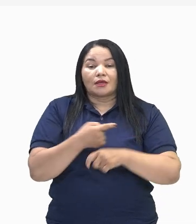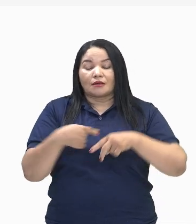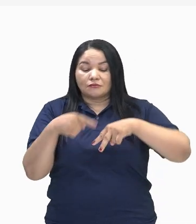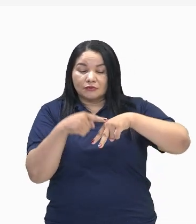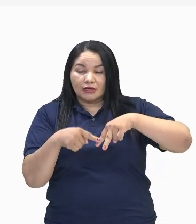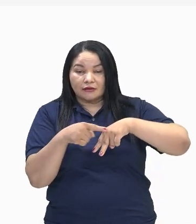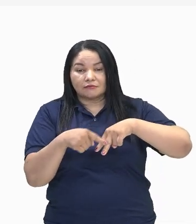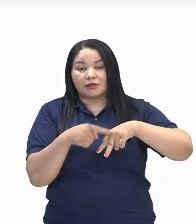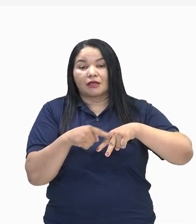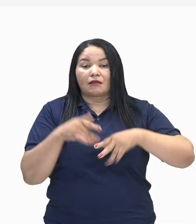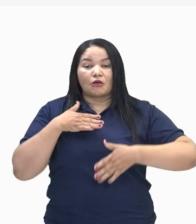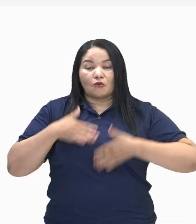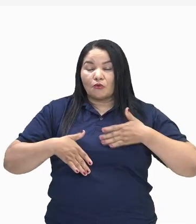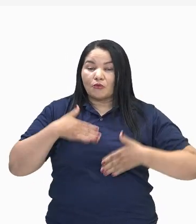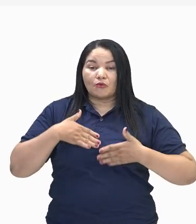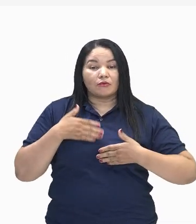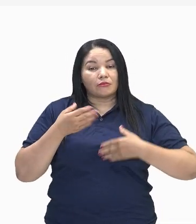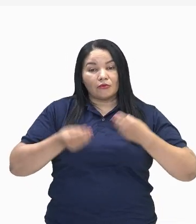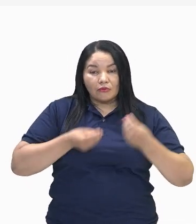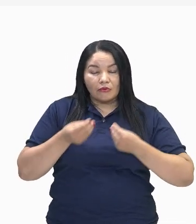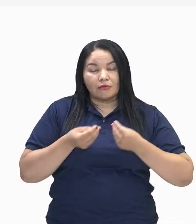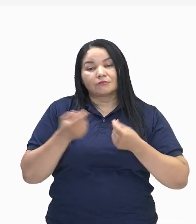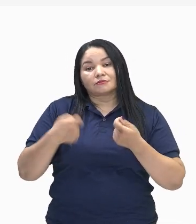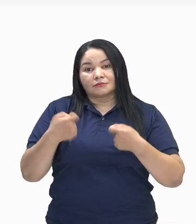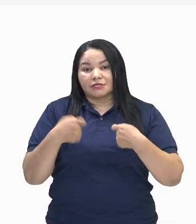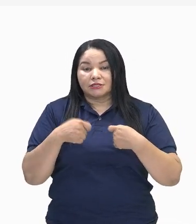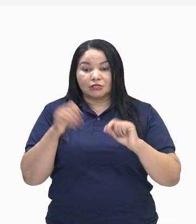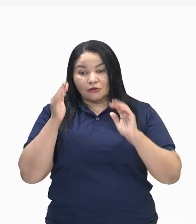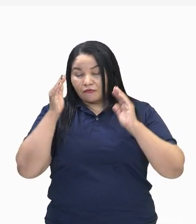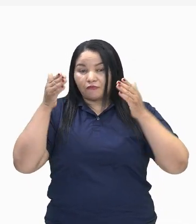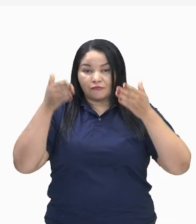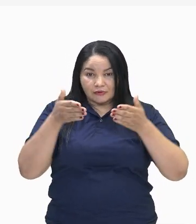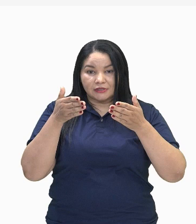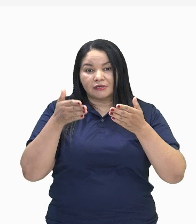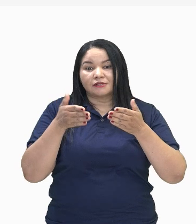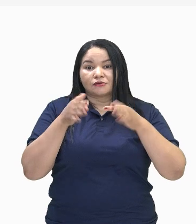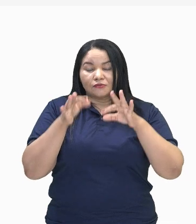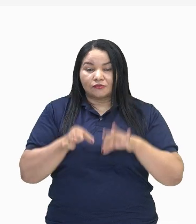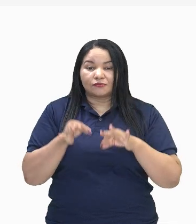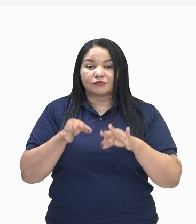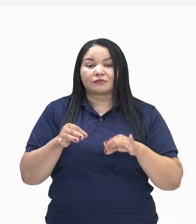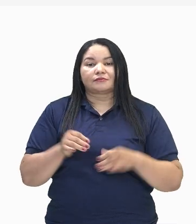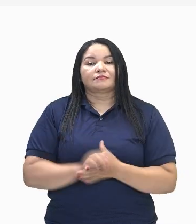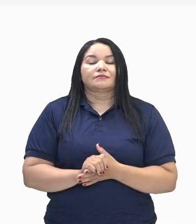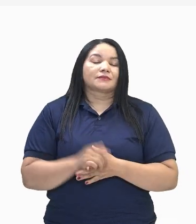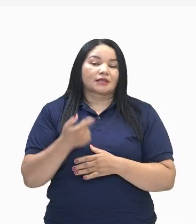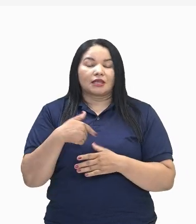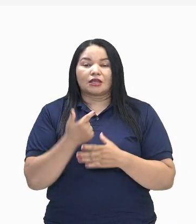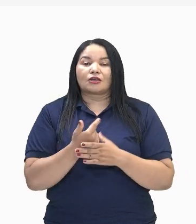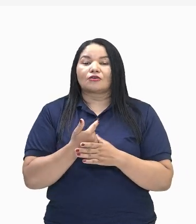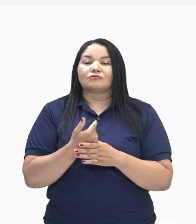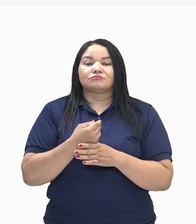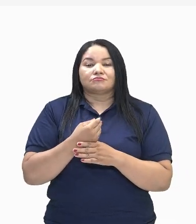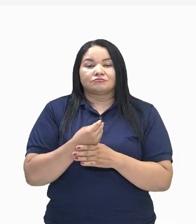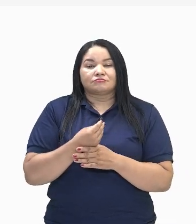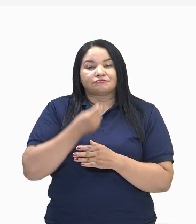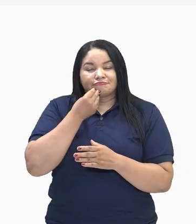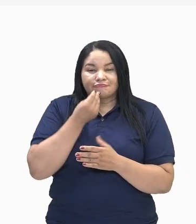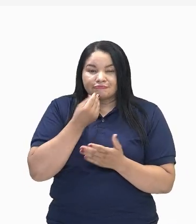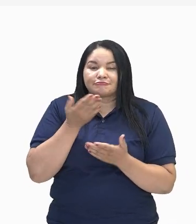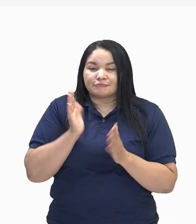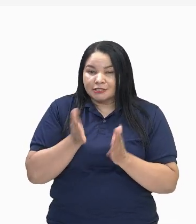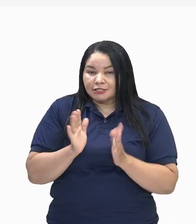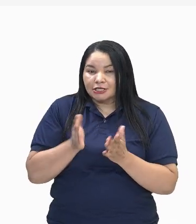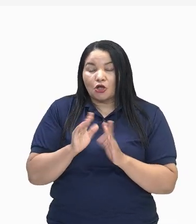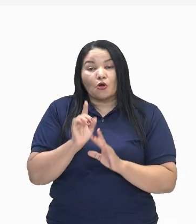seu corpo. Então, tudo isso vai exigir uma concentração maior. Eu já tive a oportunidade de experimentar aí uma outra